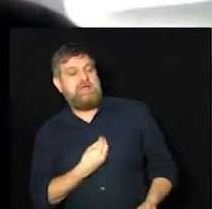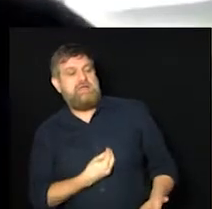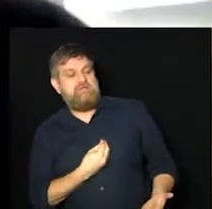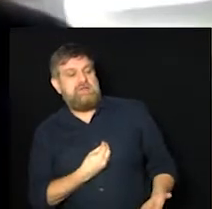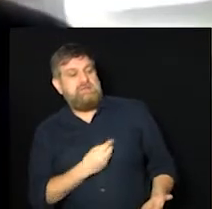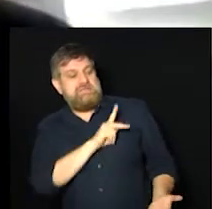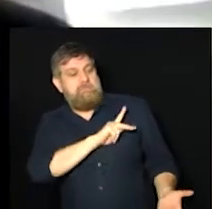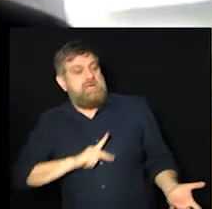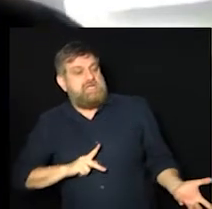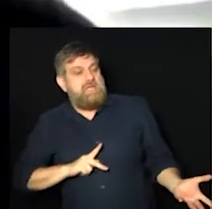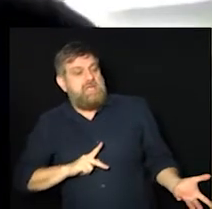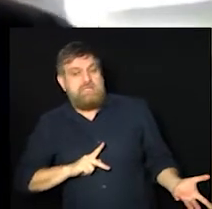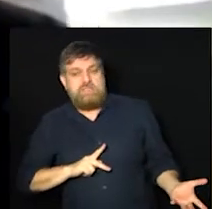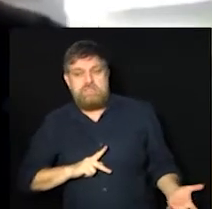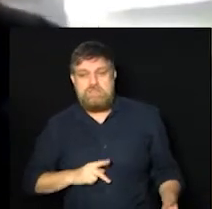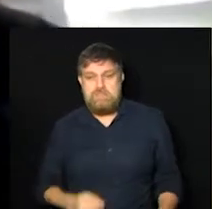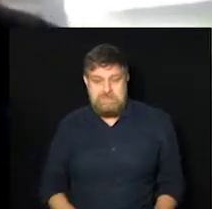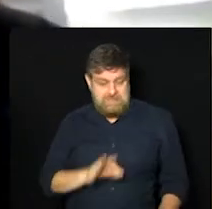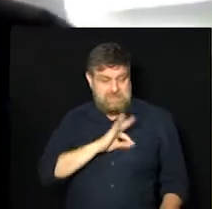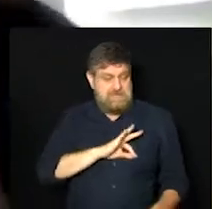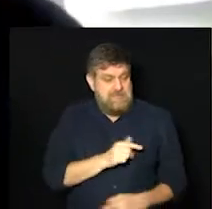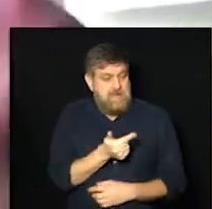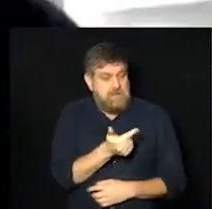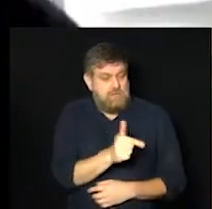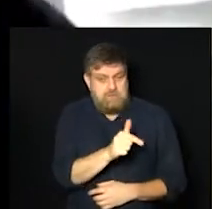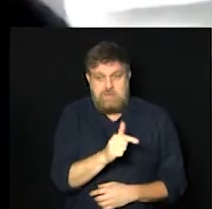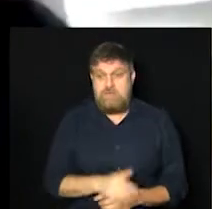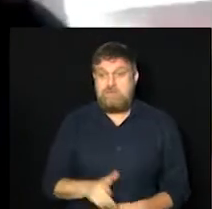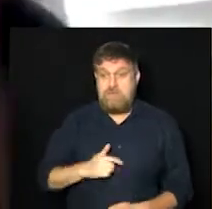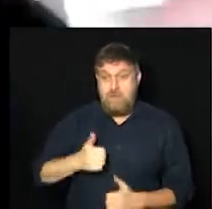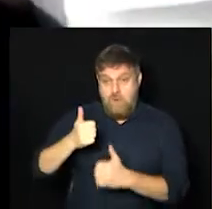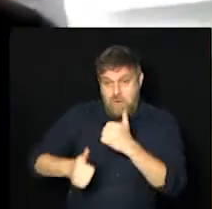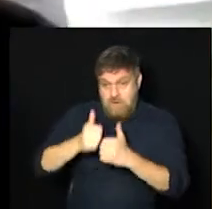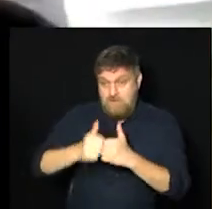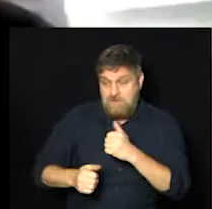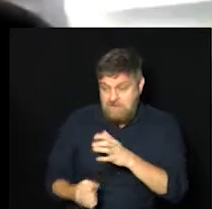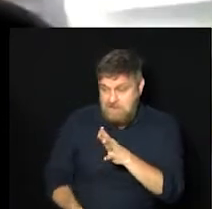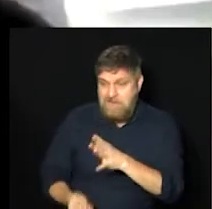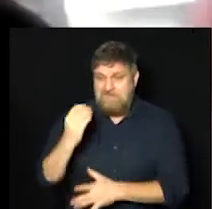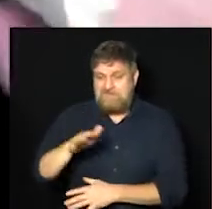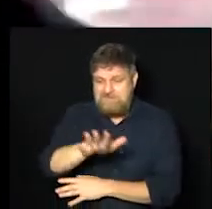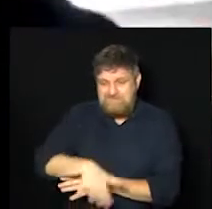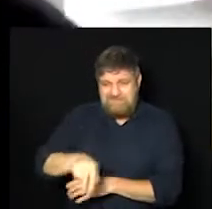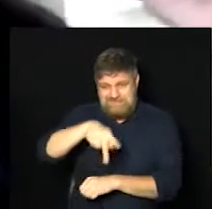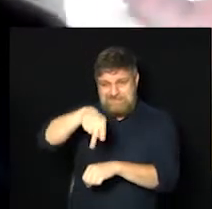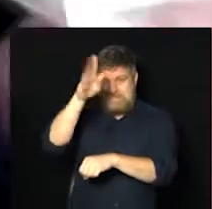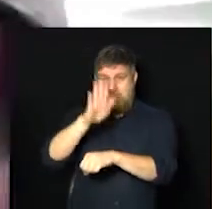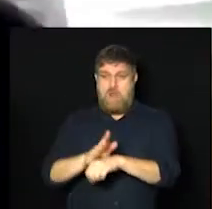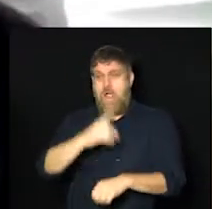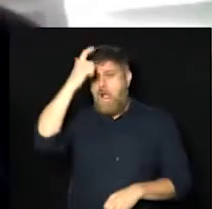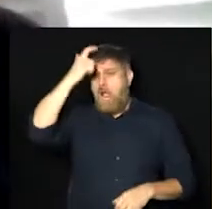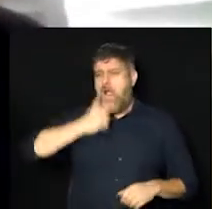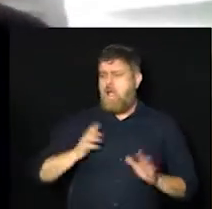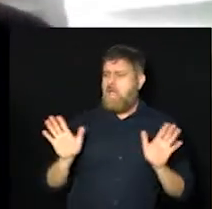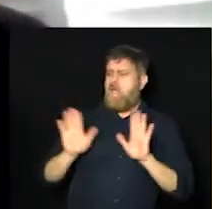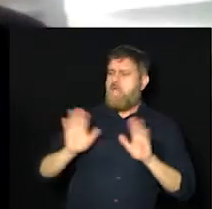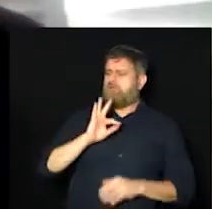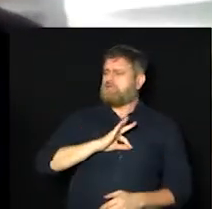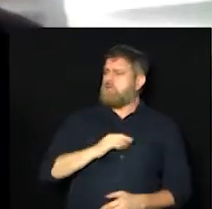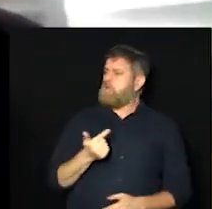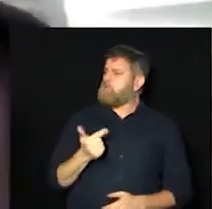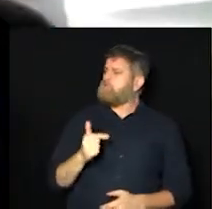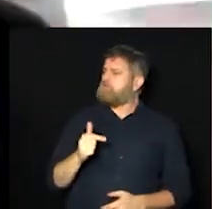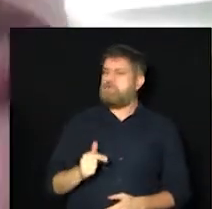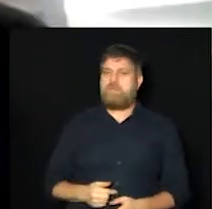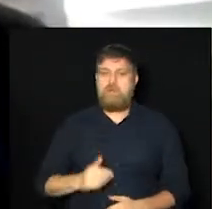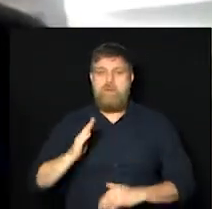é presidente? Se você não ganha? Por isso que o esporte aconteceu muita coisa no Brasil. Ah, não, eu sou abnegado. Ah, você é abnegado? O que, que você faz da